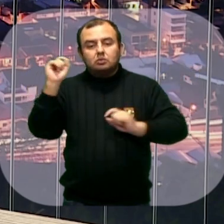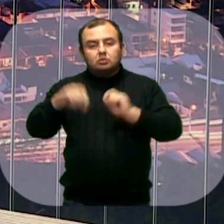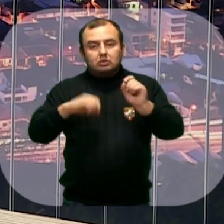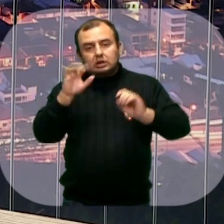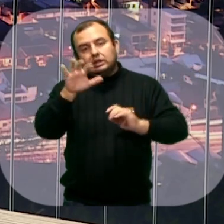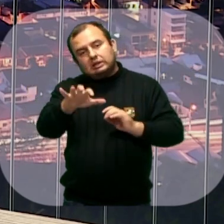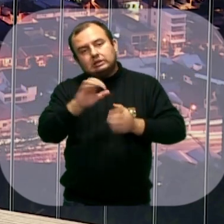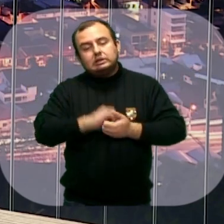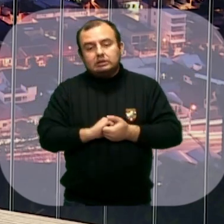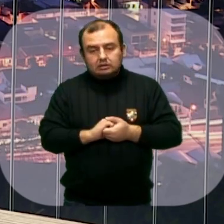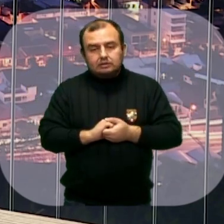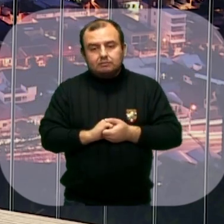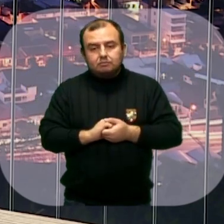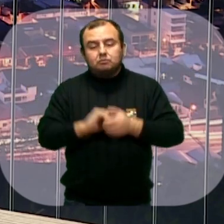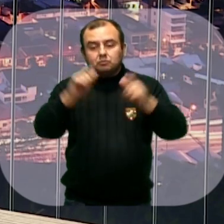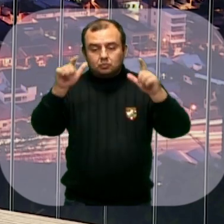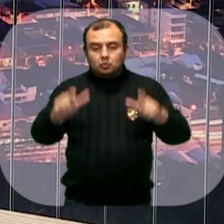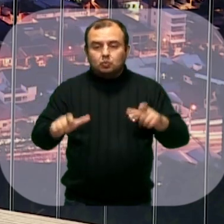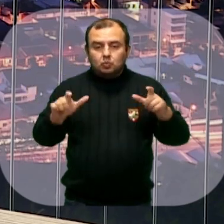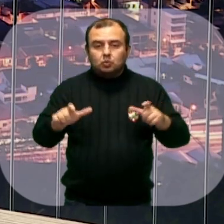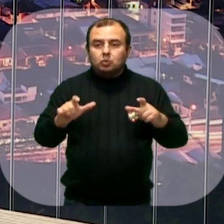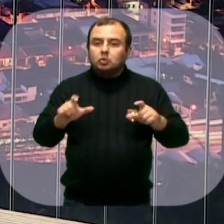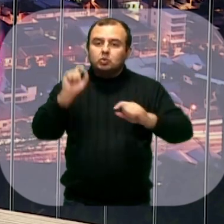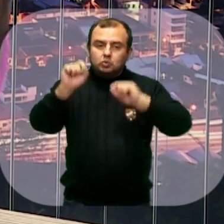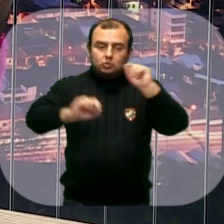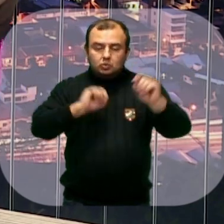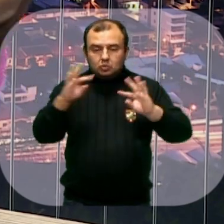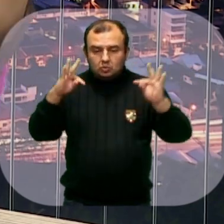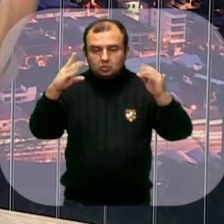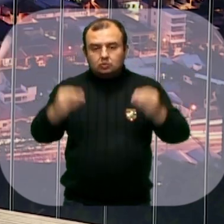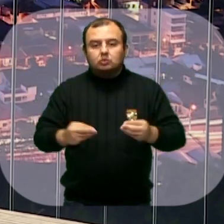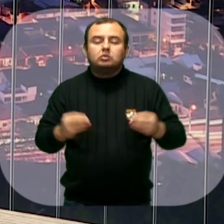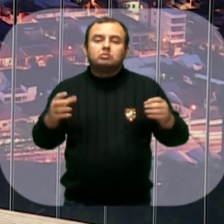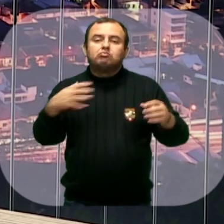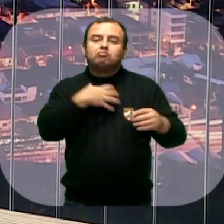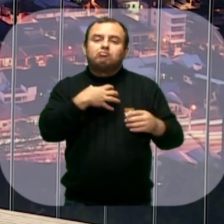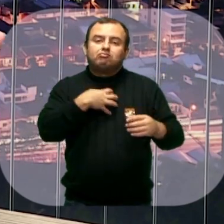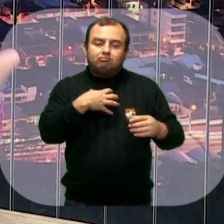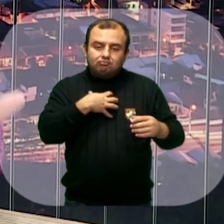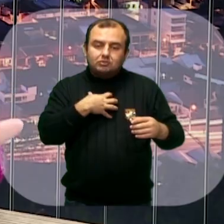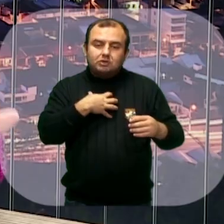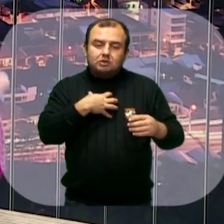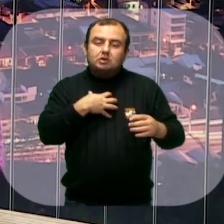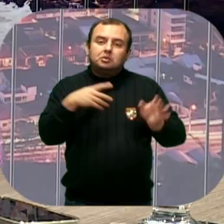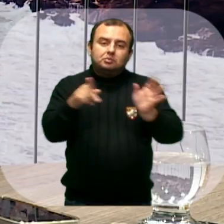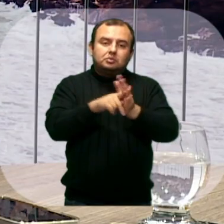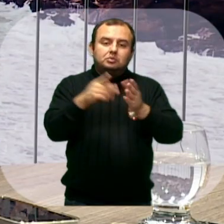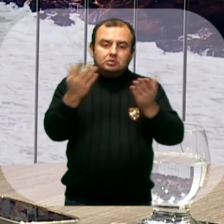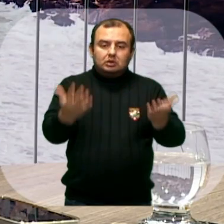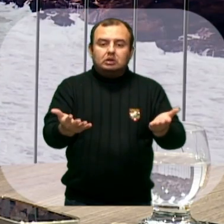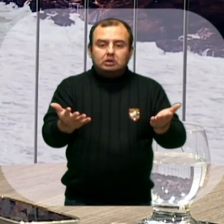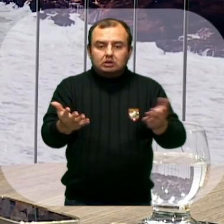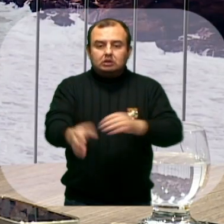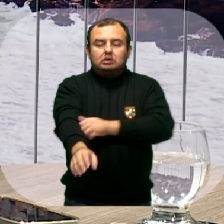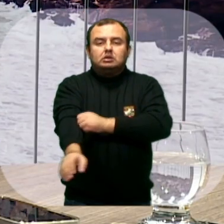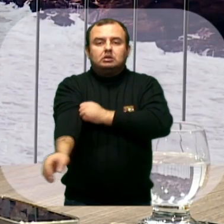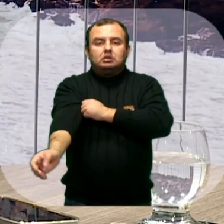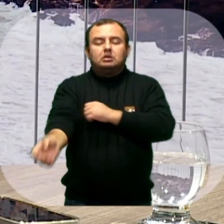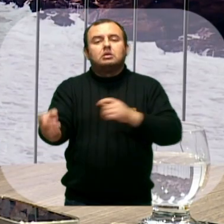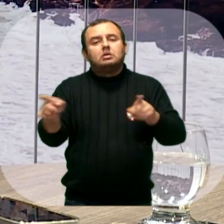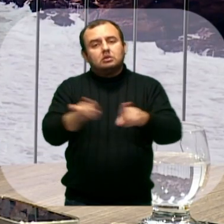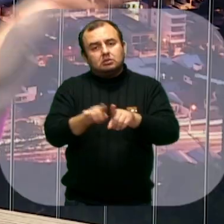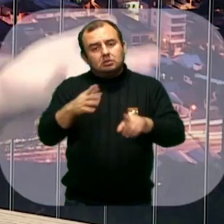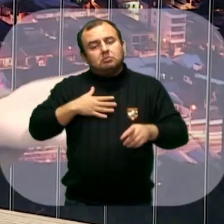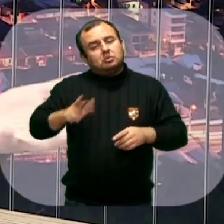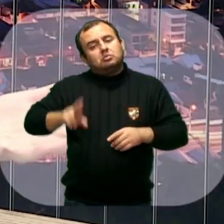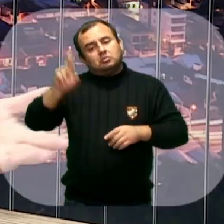ser isso. Um espaço em que todo mundo se sente dono daquilo ali, pertencente e também como